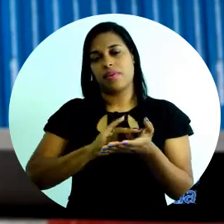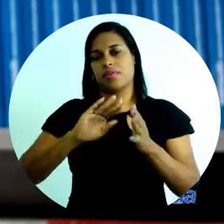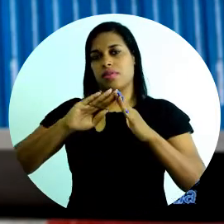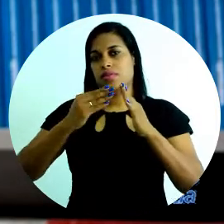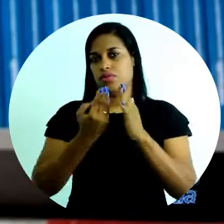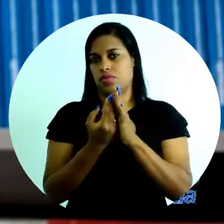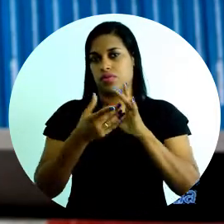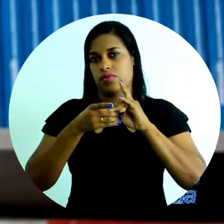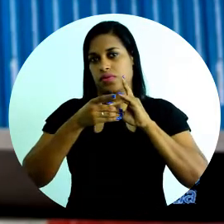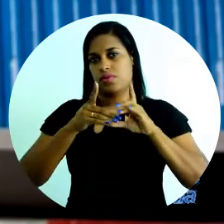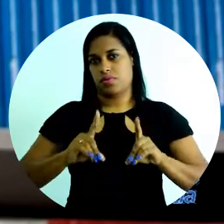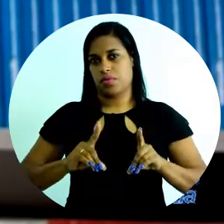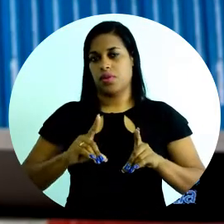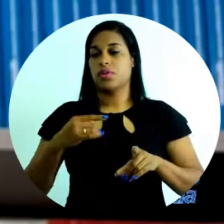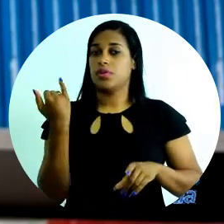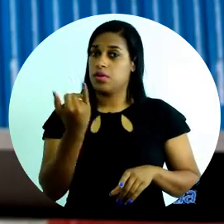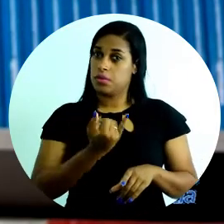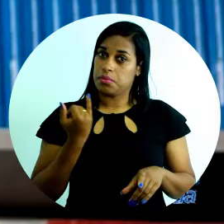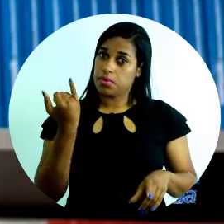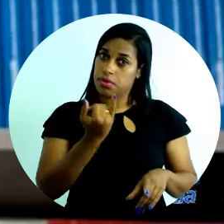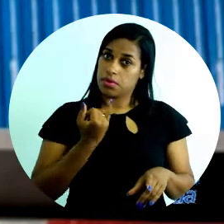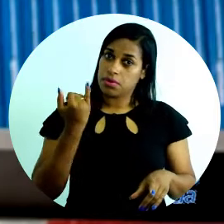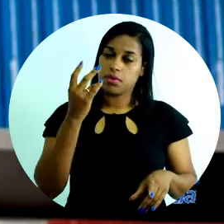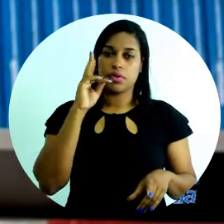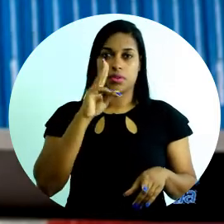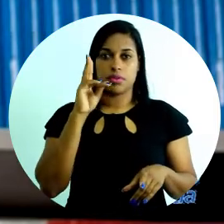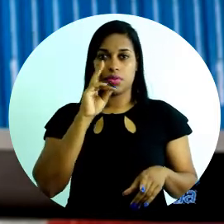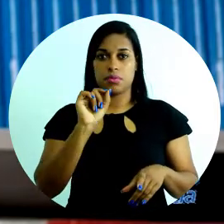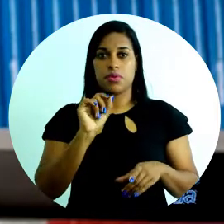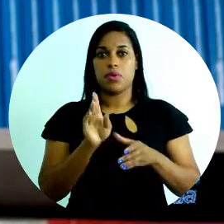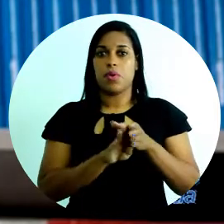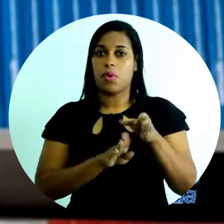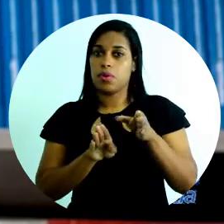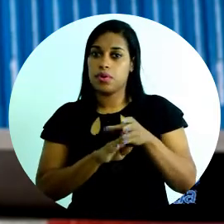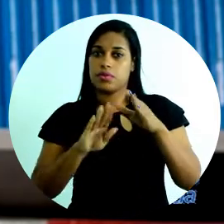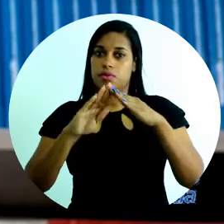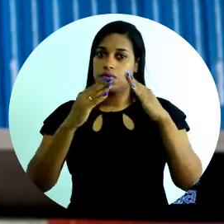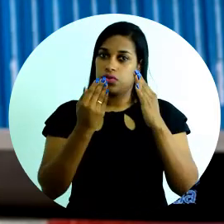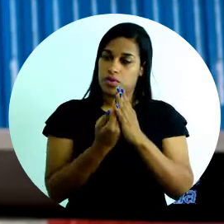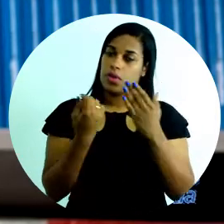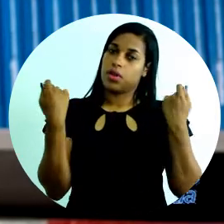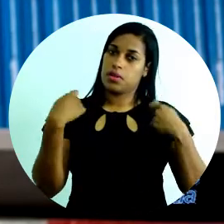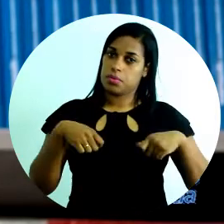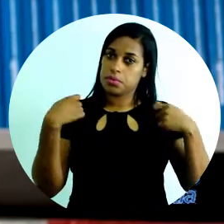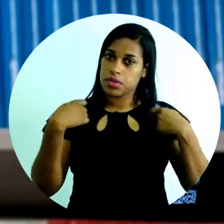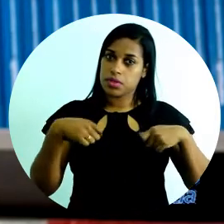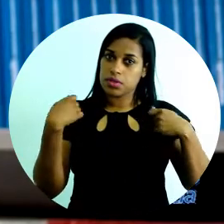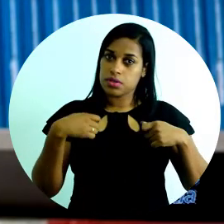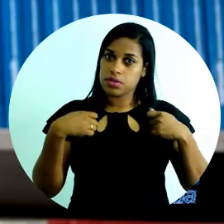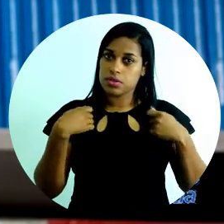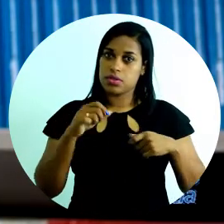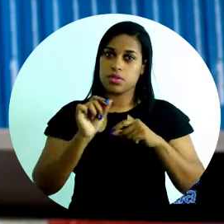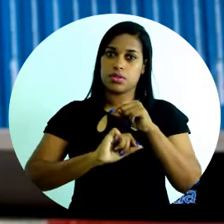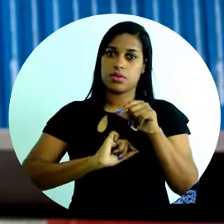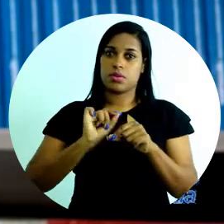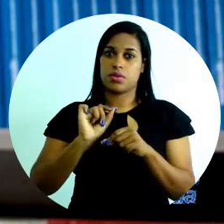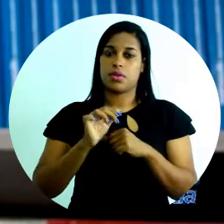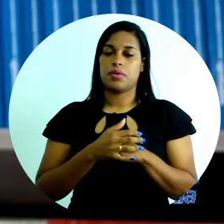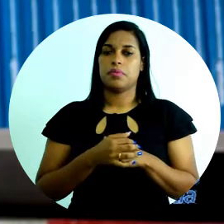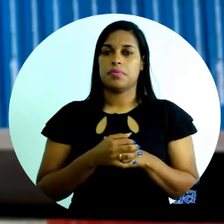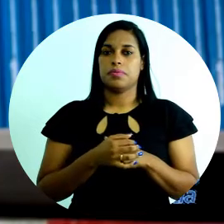assim a escola será democrática, né? É importante ressaltar que o conselho escolar ele deve ser colocado